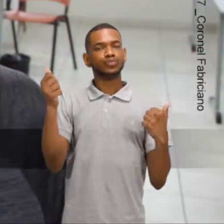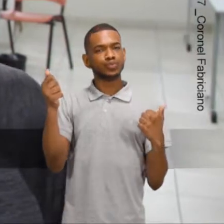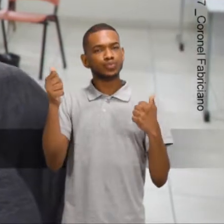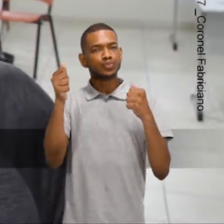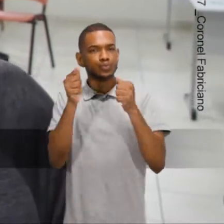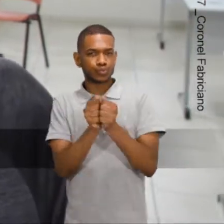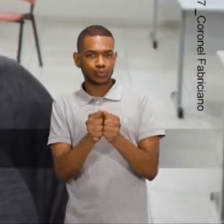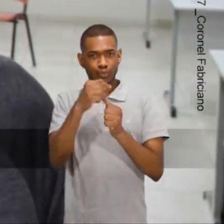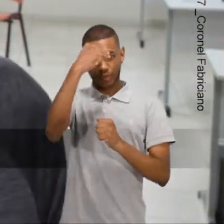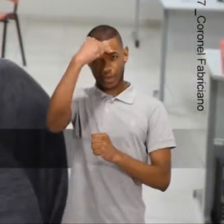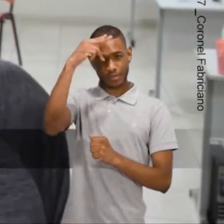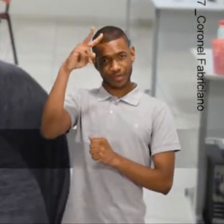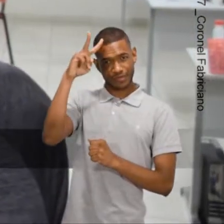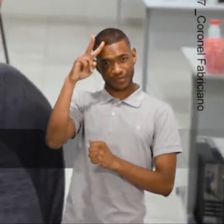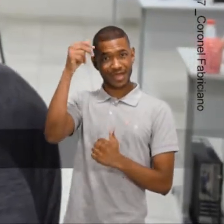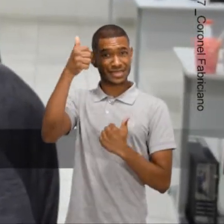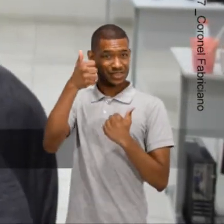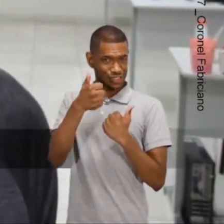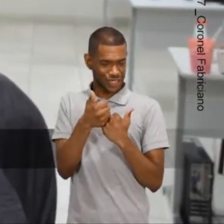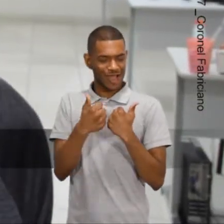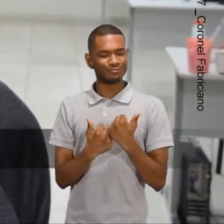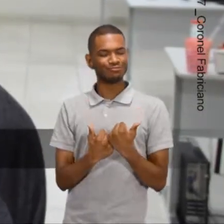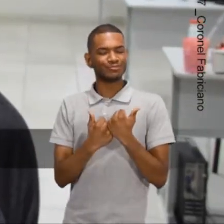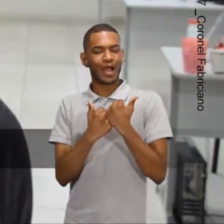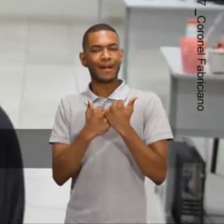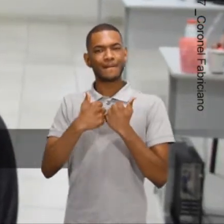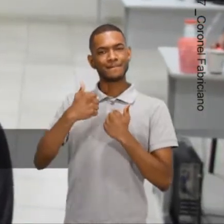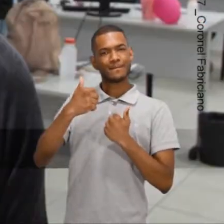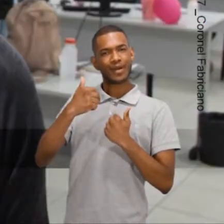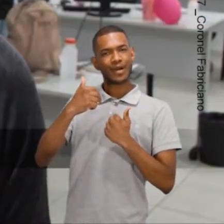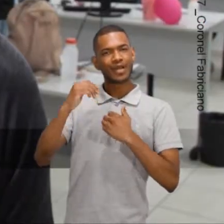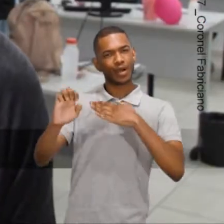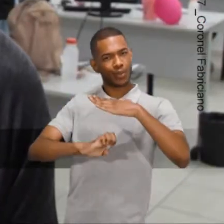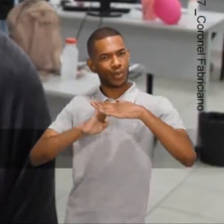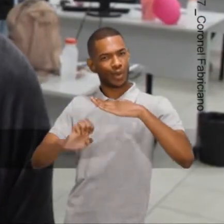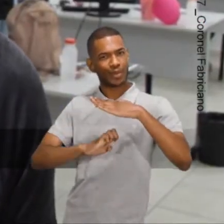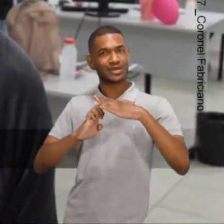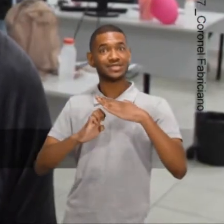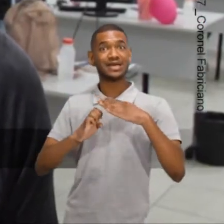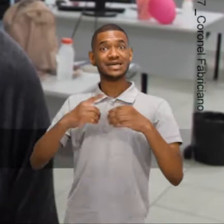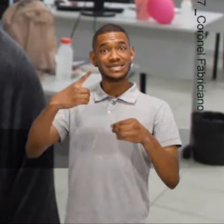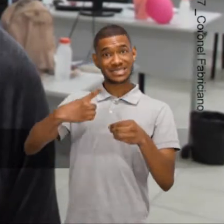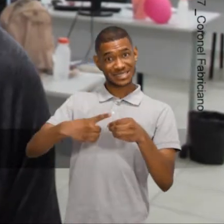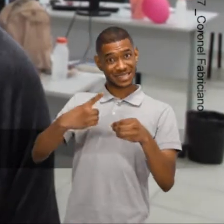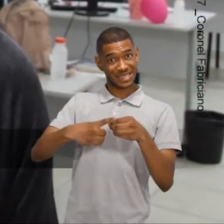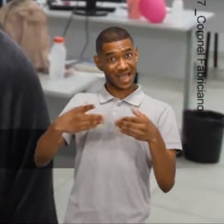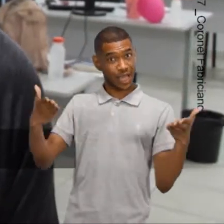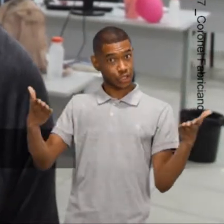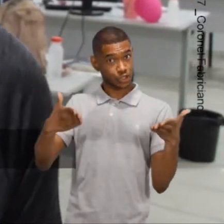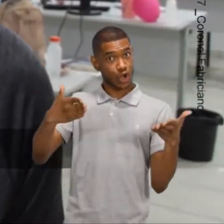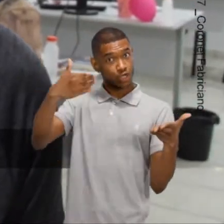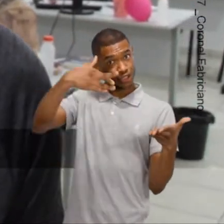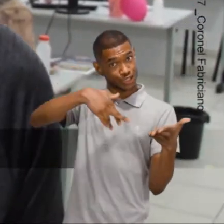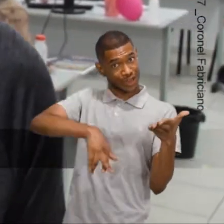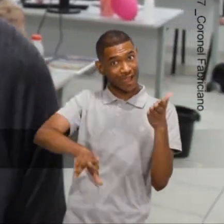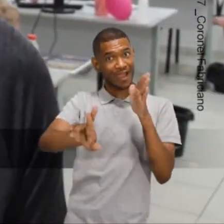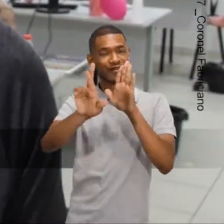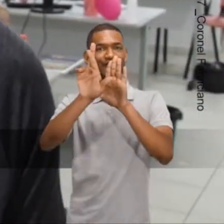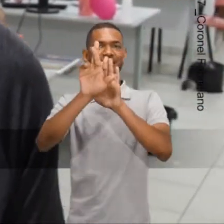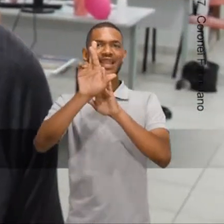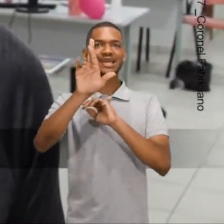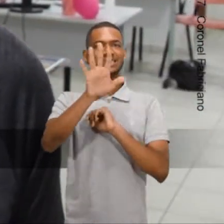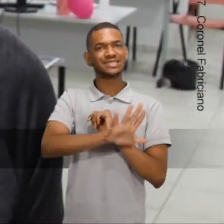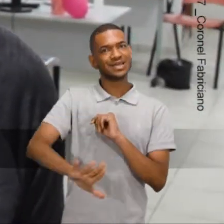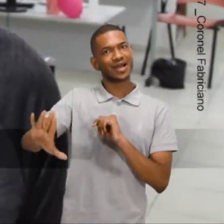o prefeito que apoia o empresário, o prefeito que está do lado do empresário. Nossa cidade hoje, ela está virando referência no Vale do Aço.